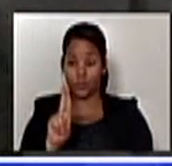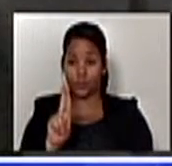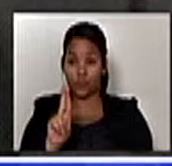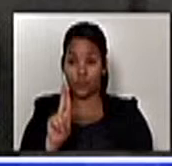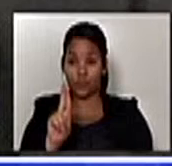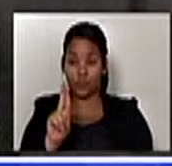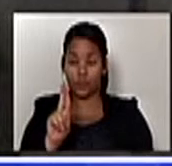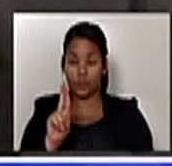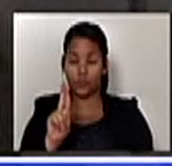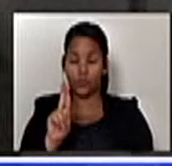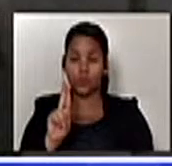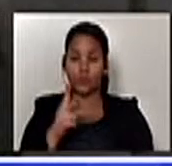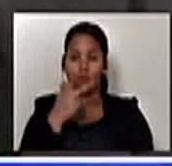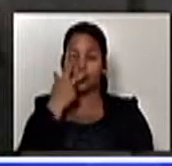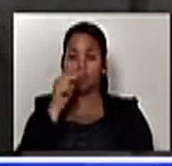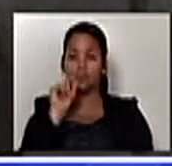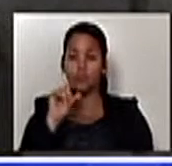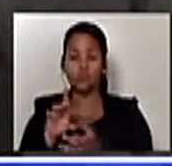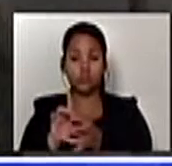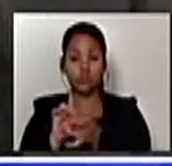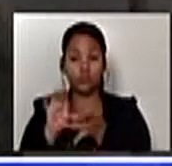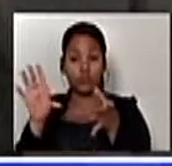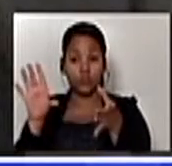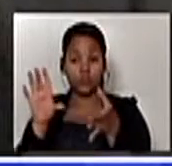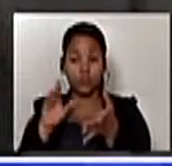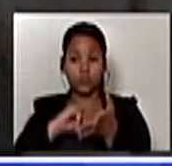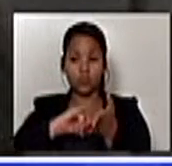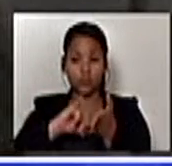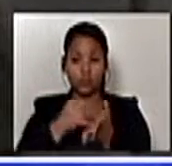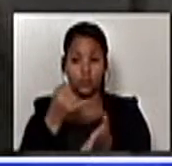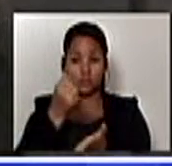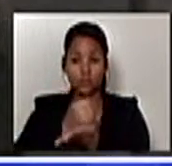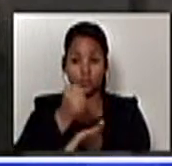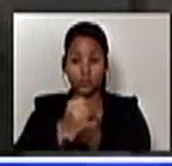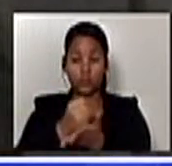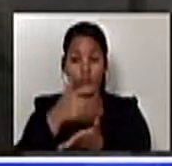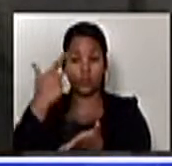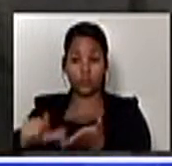da concessão do serviço da Eletrobras Alagoas